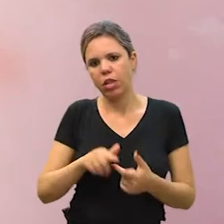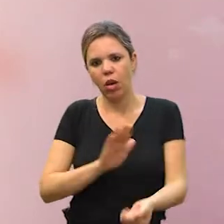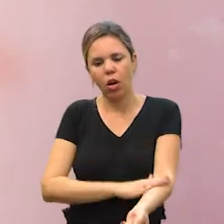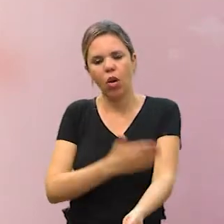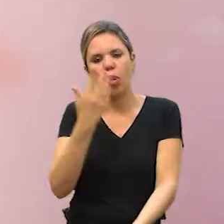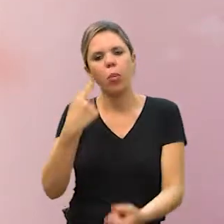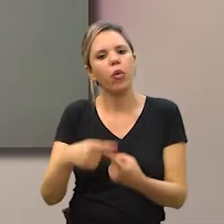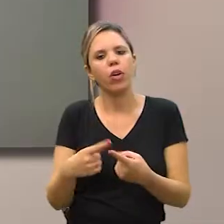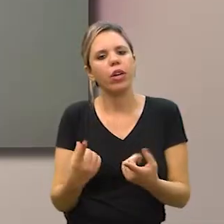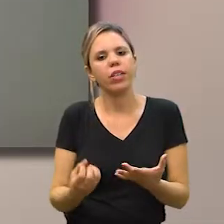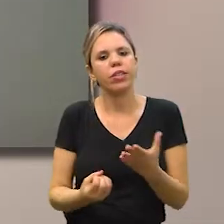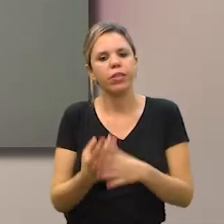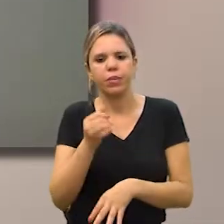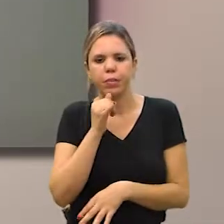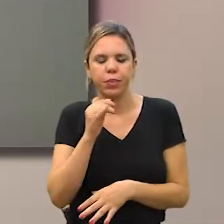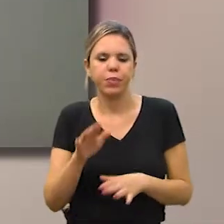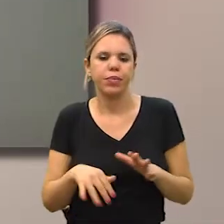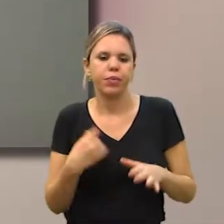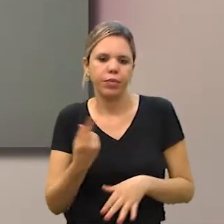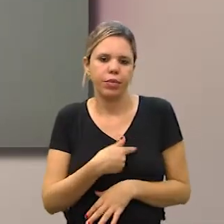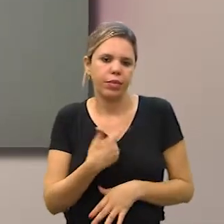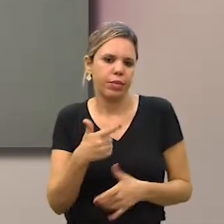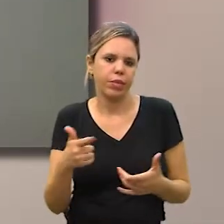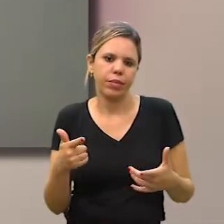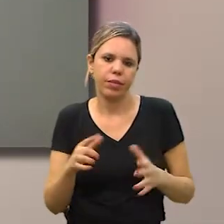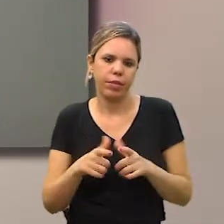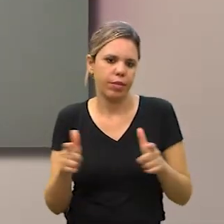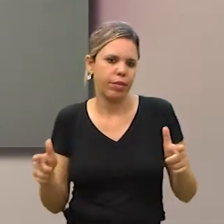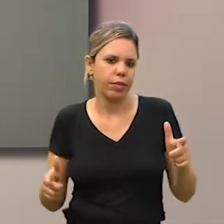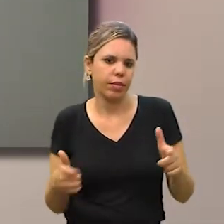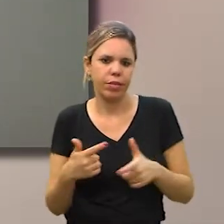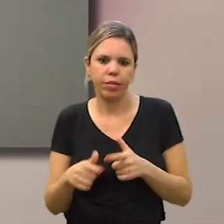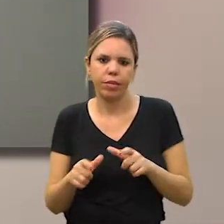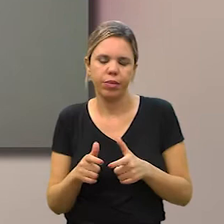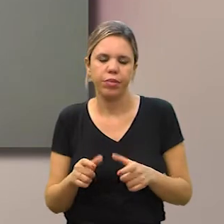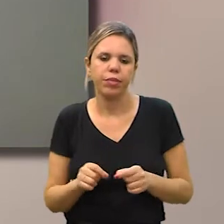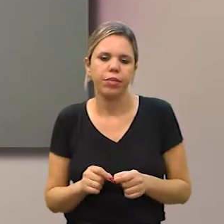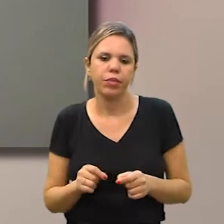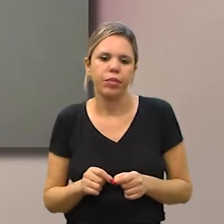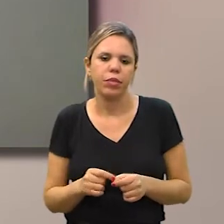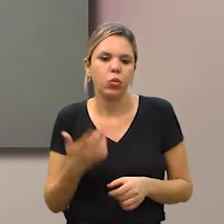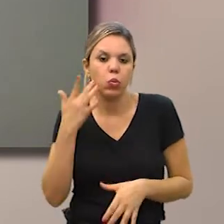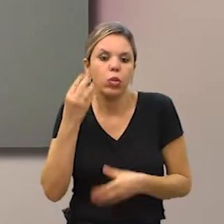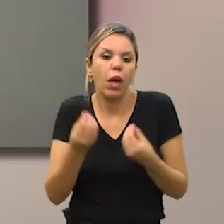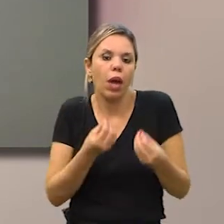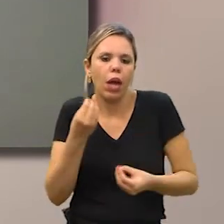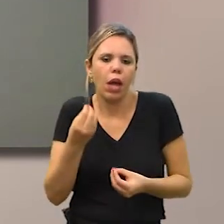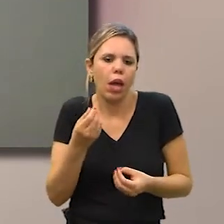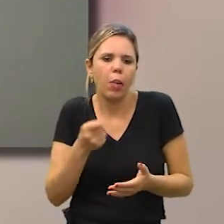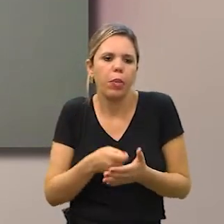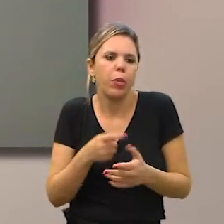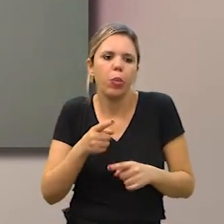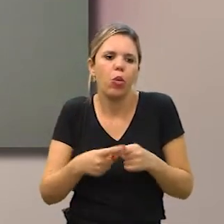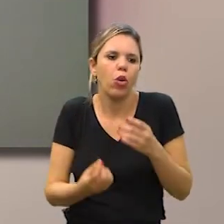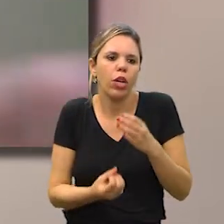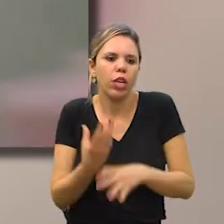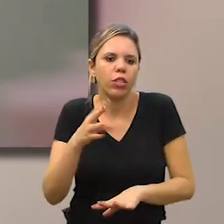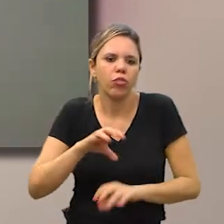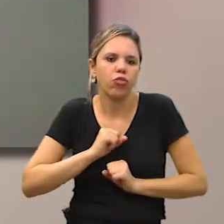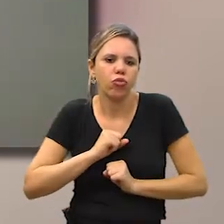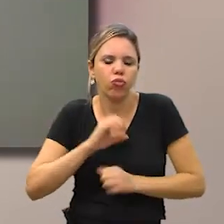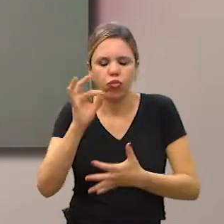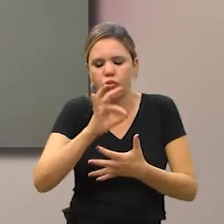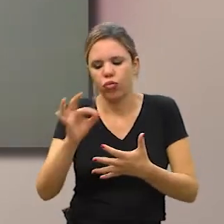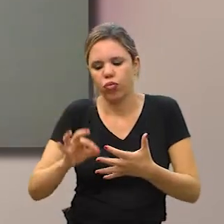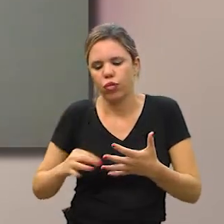hipertensão Doutor a gente não tem na maioria dos casos é a gente não tem uma causa específica é um